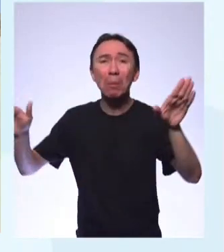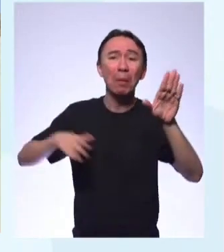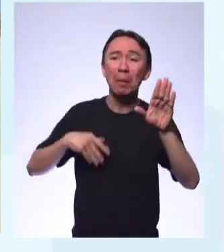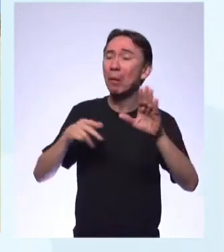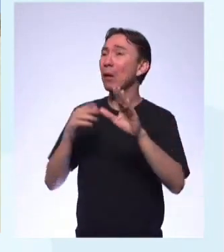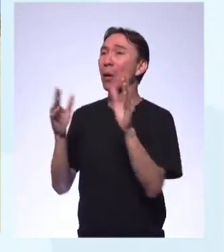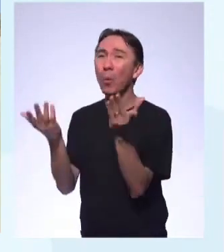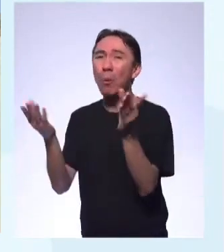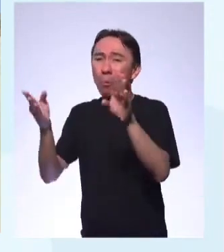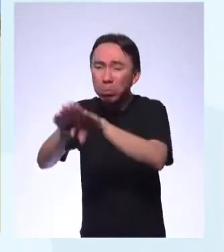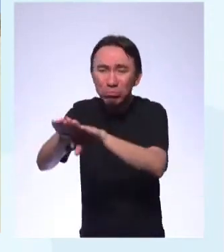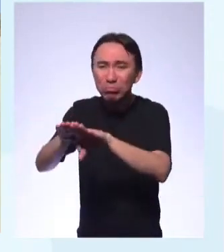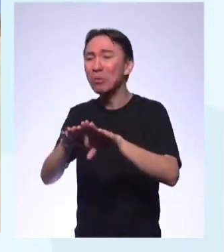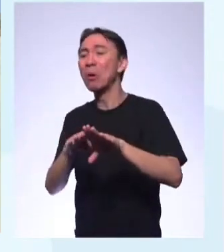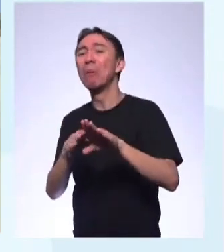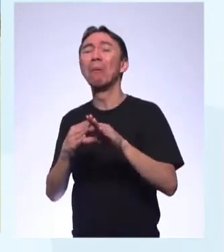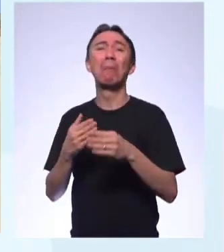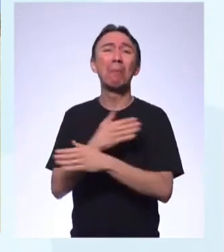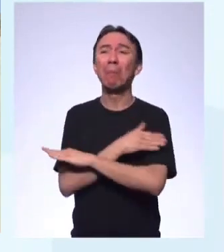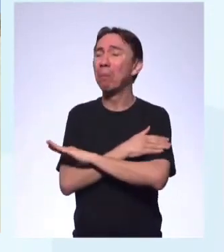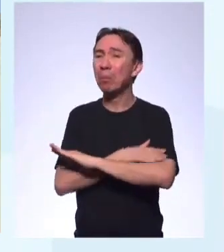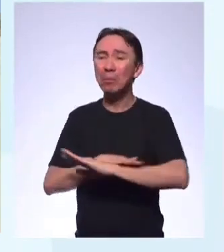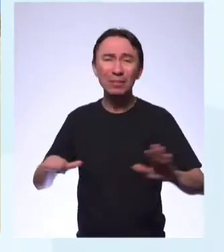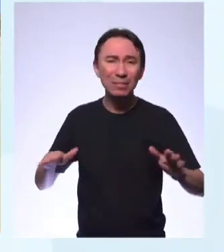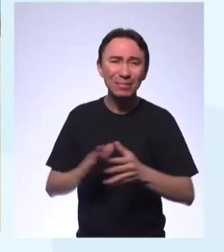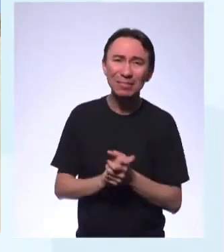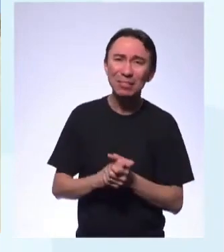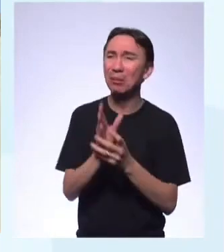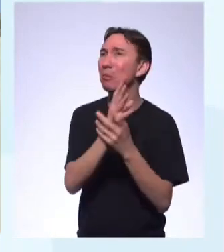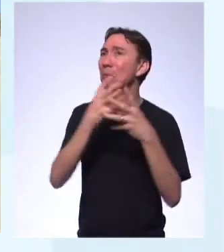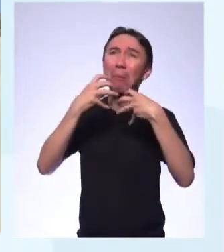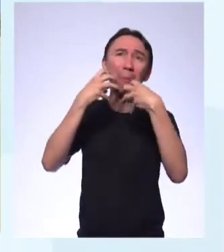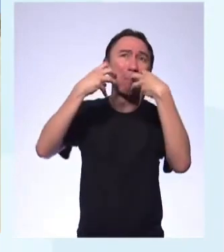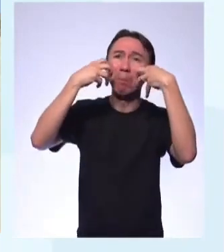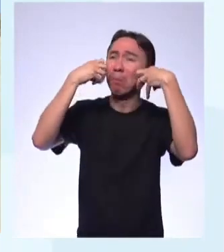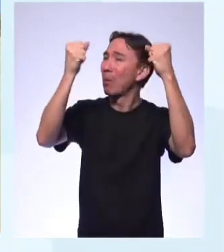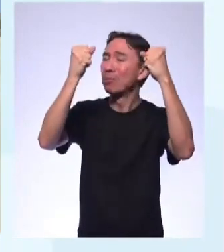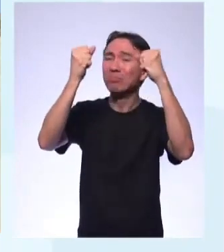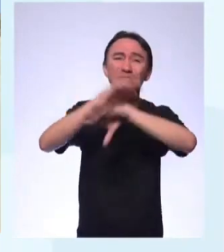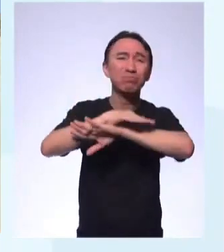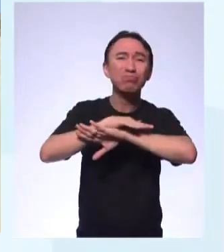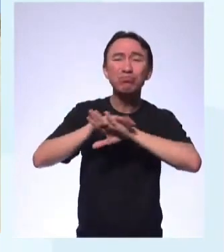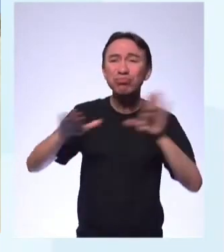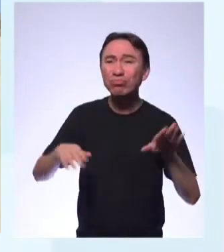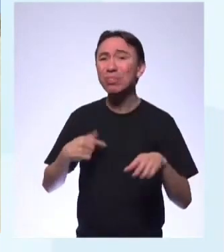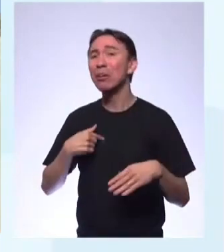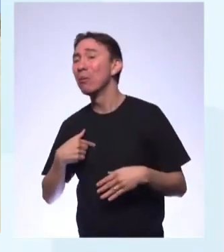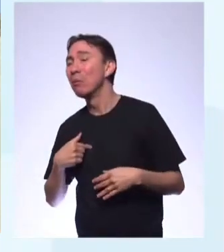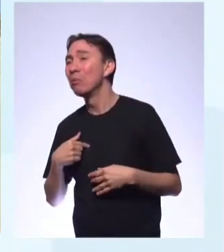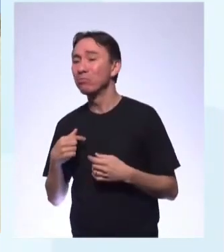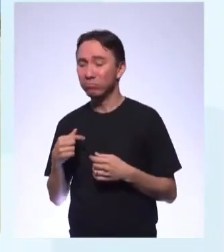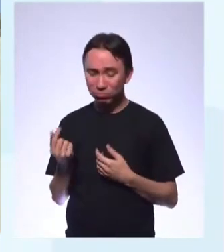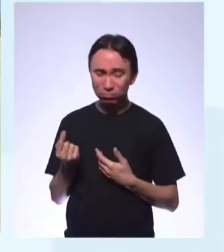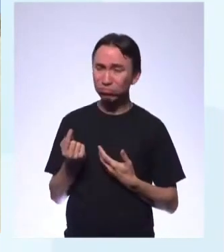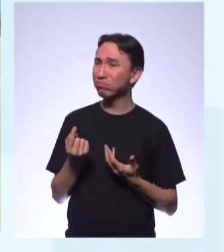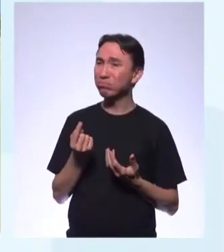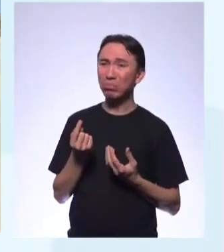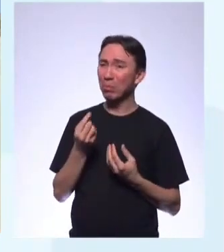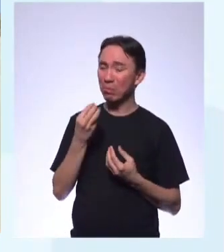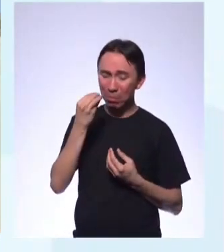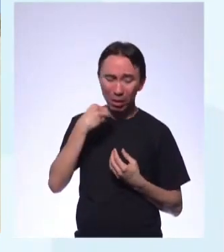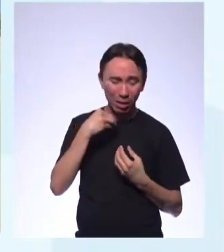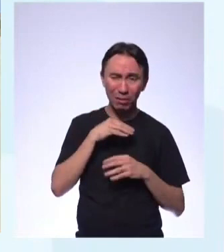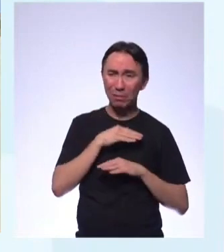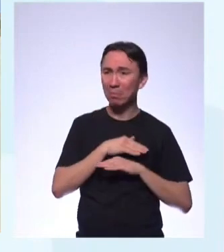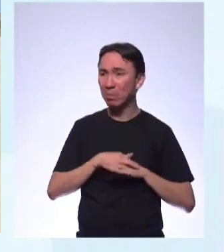escura, roubaste-me a luz querida do mar, do amor, e me deixaste sem vida no